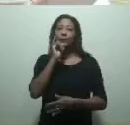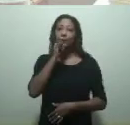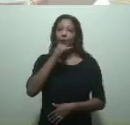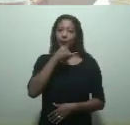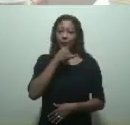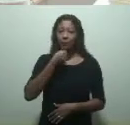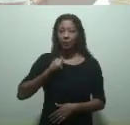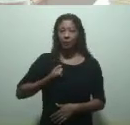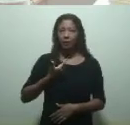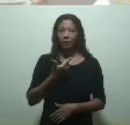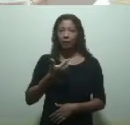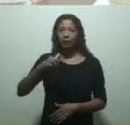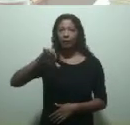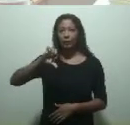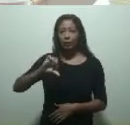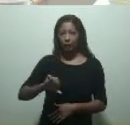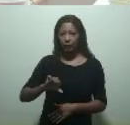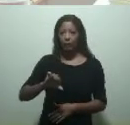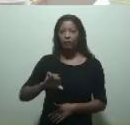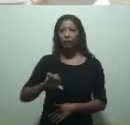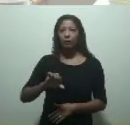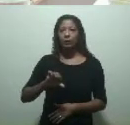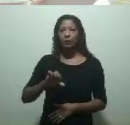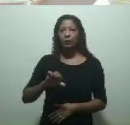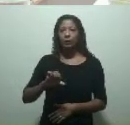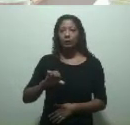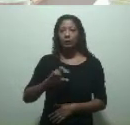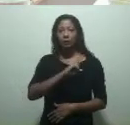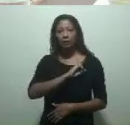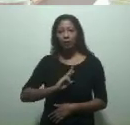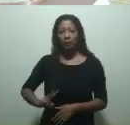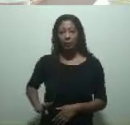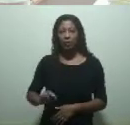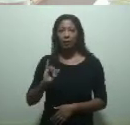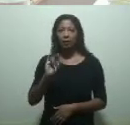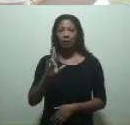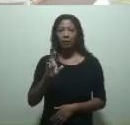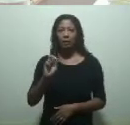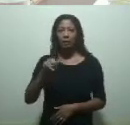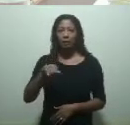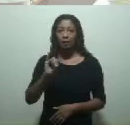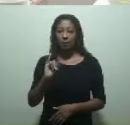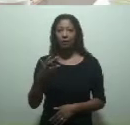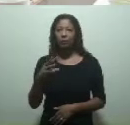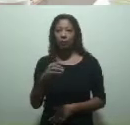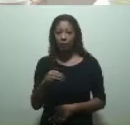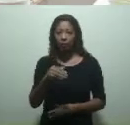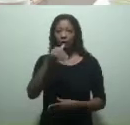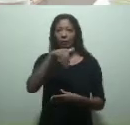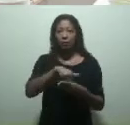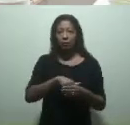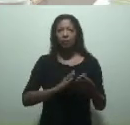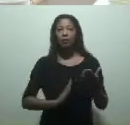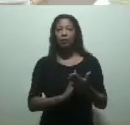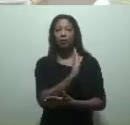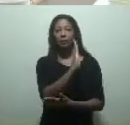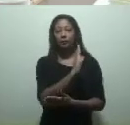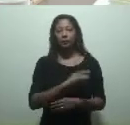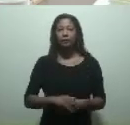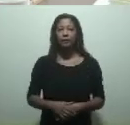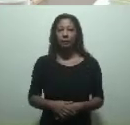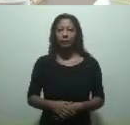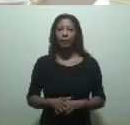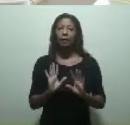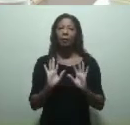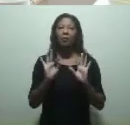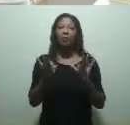Poder Legislativo Municipal, vereador Irani Guedes de Medeiros, os quais foram aprovados por unanimidade dos presentes. Por